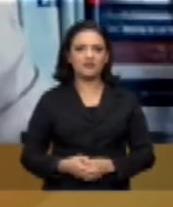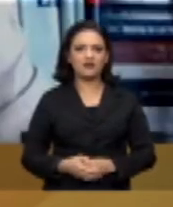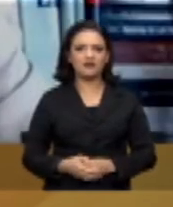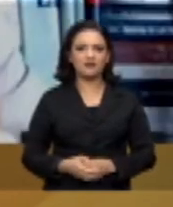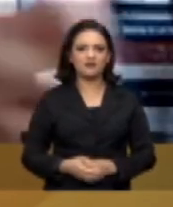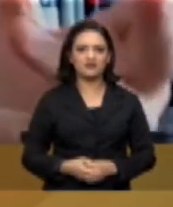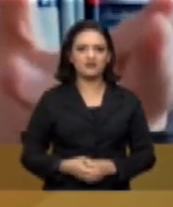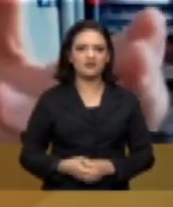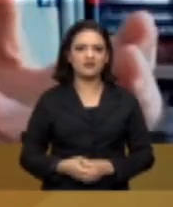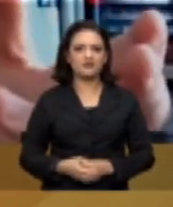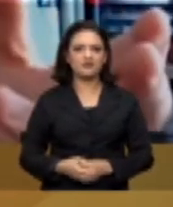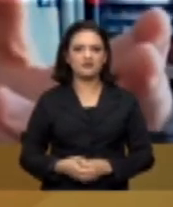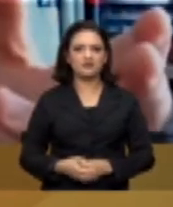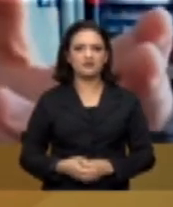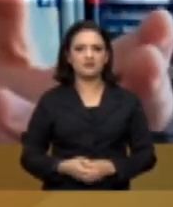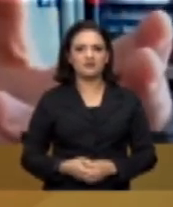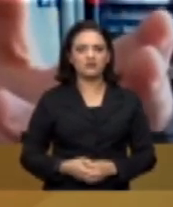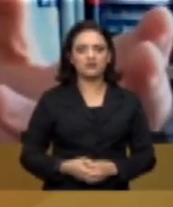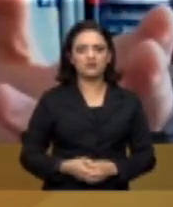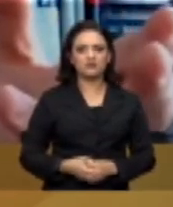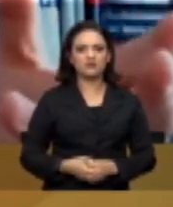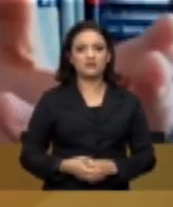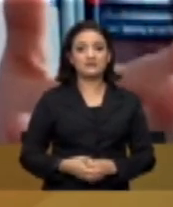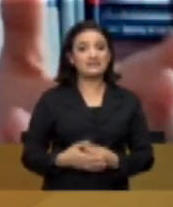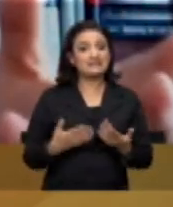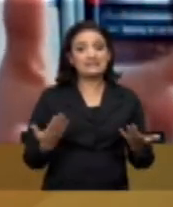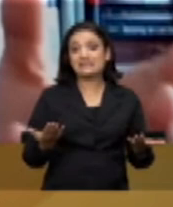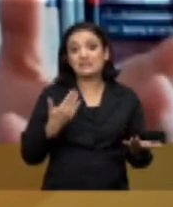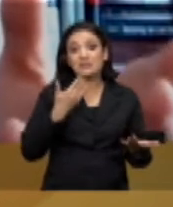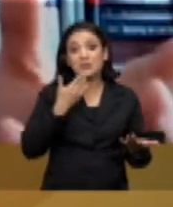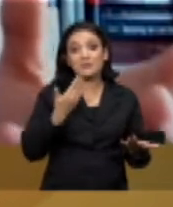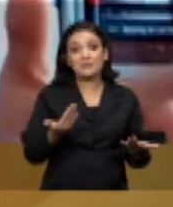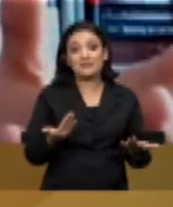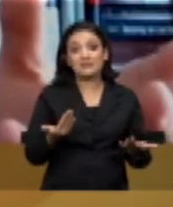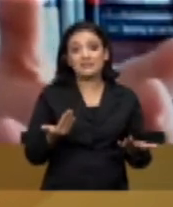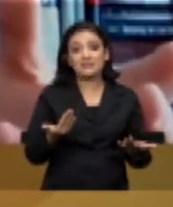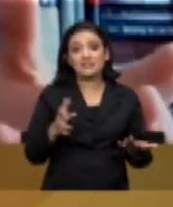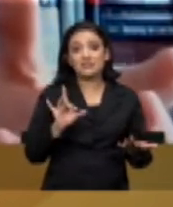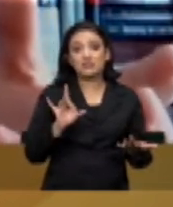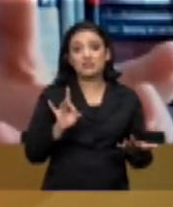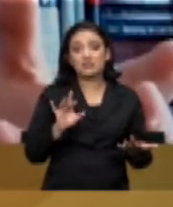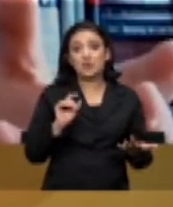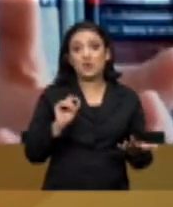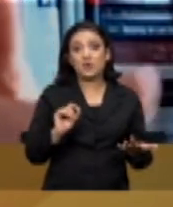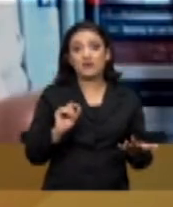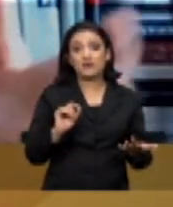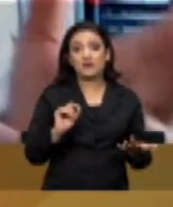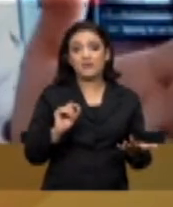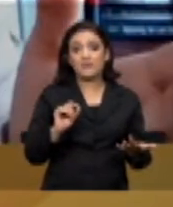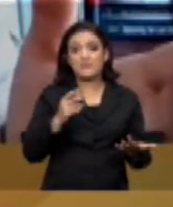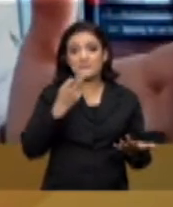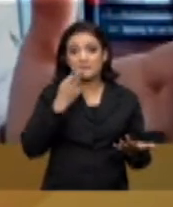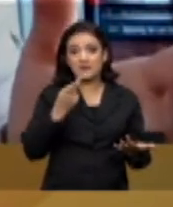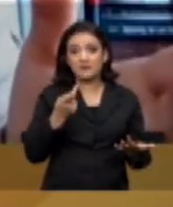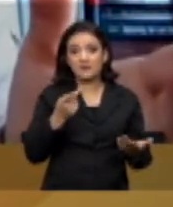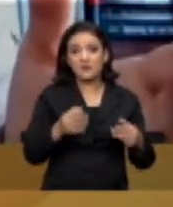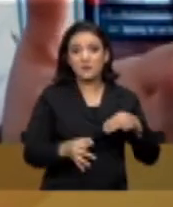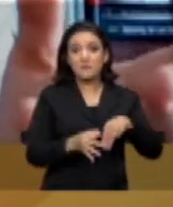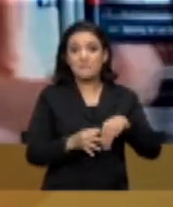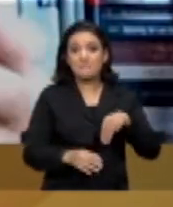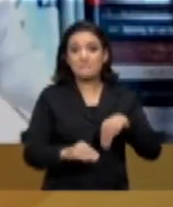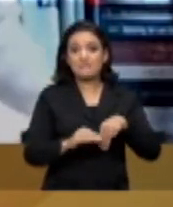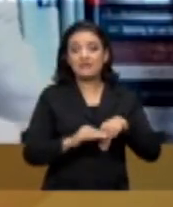Excelência, na verdade, eu pedi a palavra simplesmente para desagravar o ministro Cássio pelas questões que faltaram